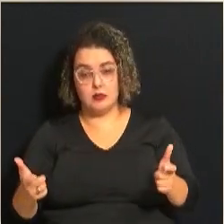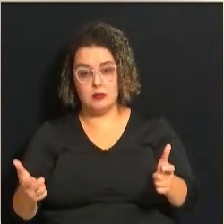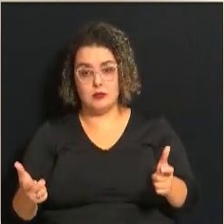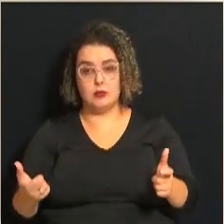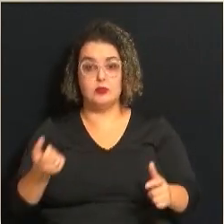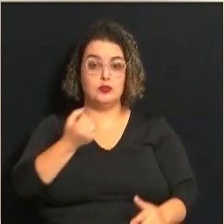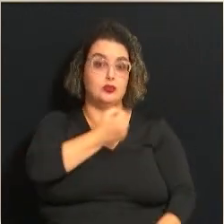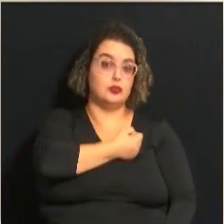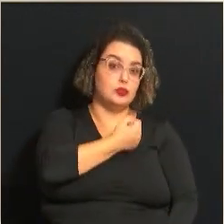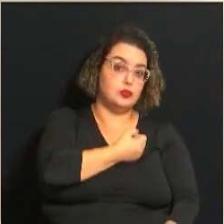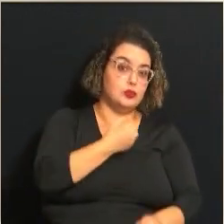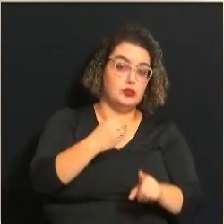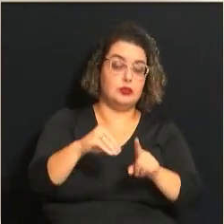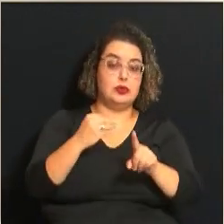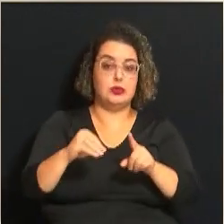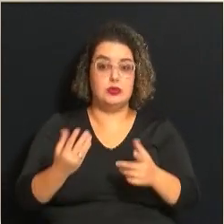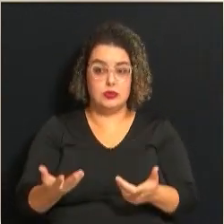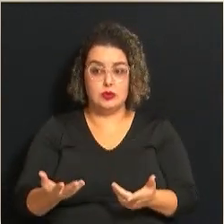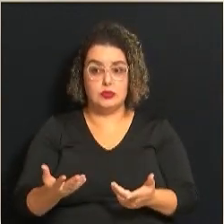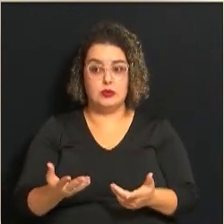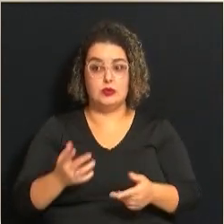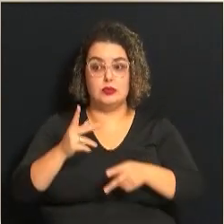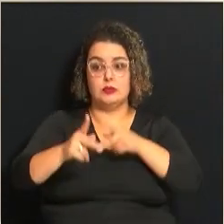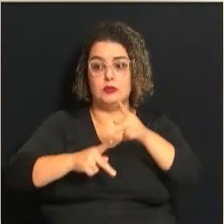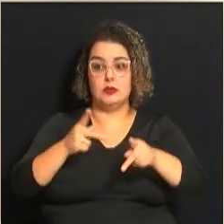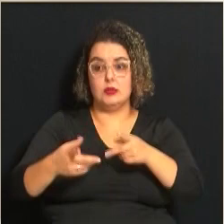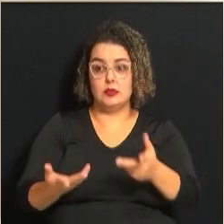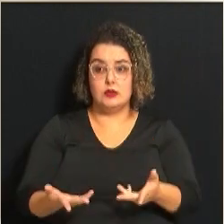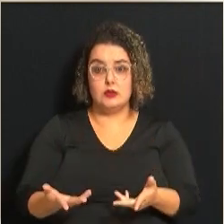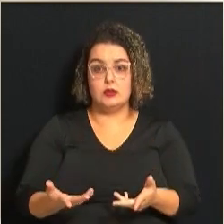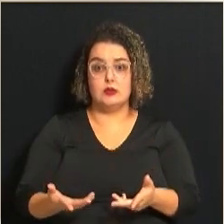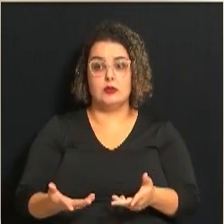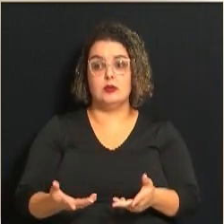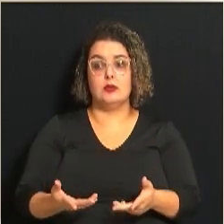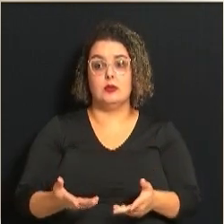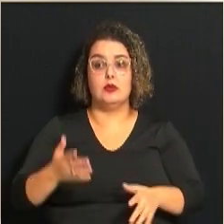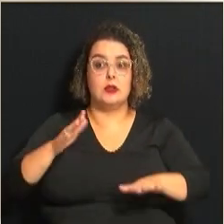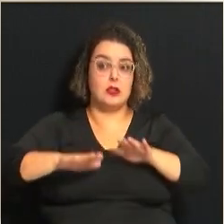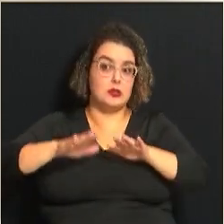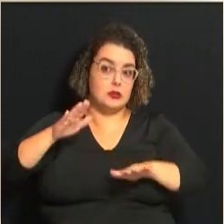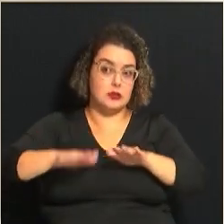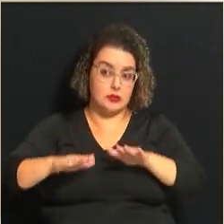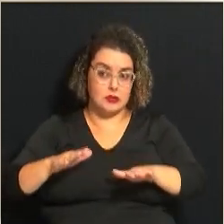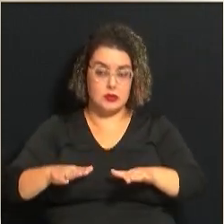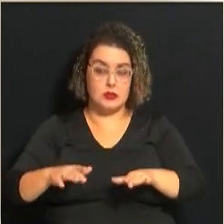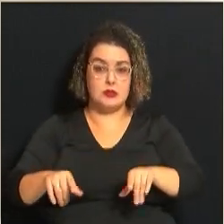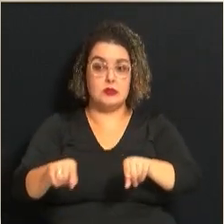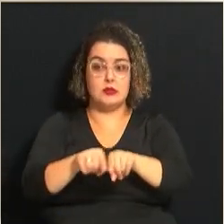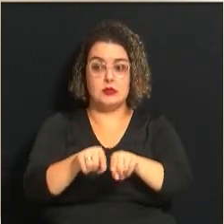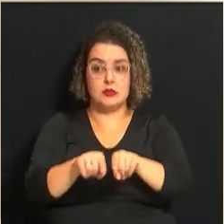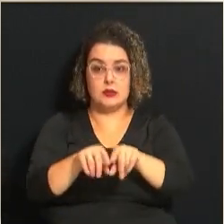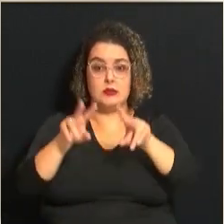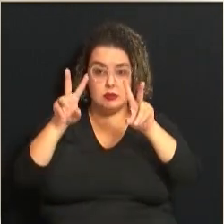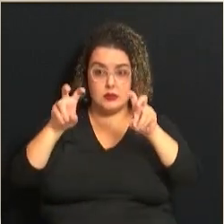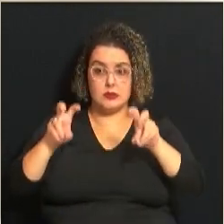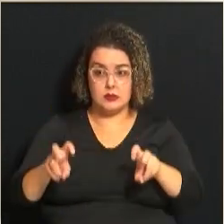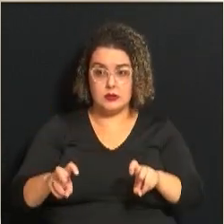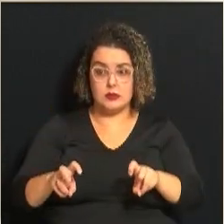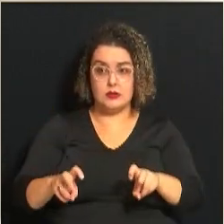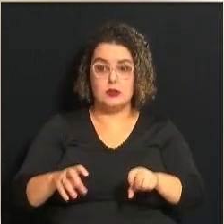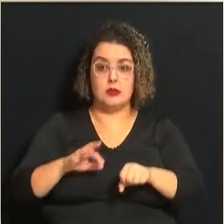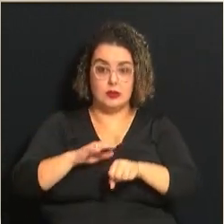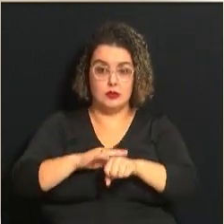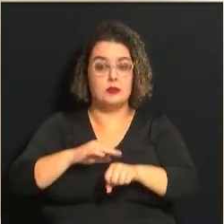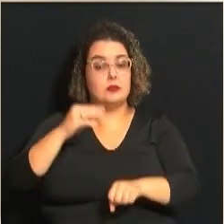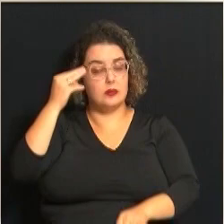de vulnerabilidade e dessa população, uma população muitas vezes que é acometida inclusive pela questão da doença mental, então a gente quer